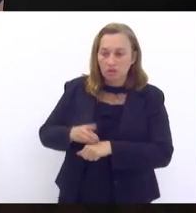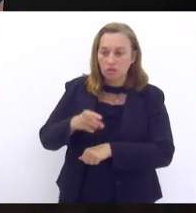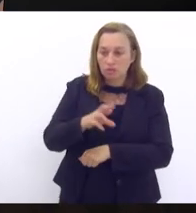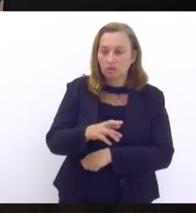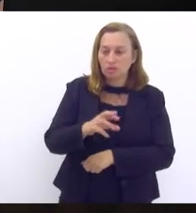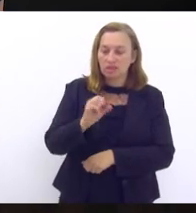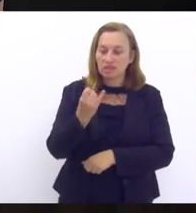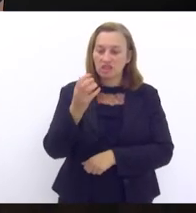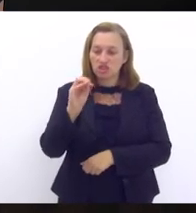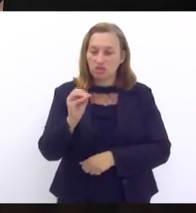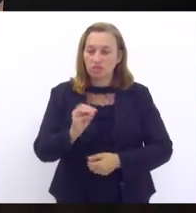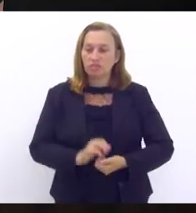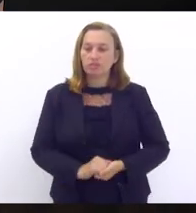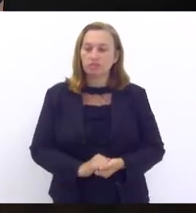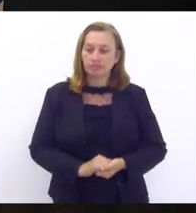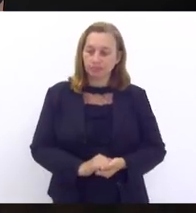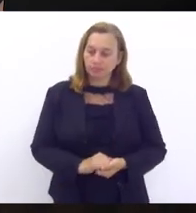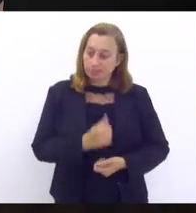Serginho.